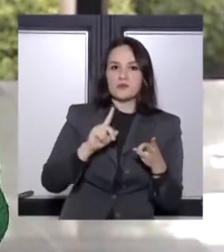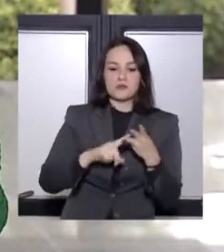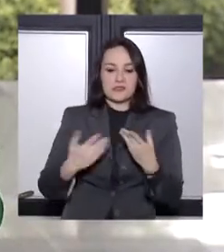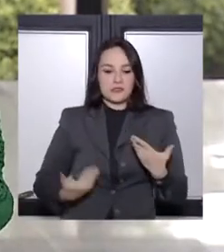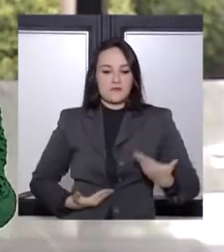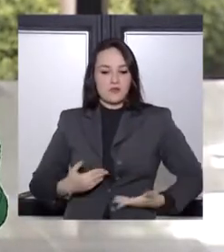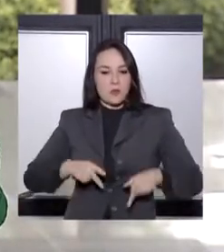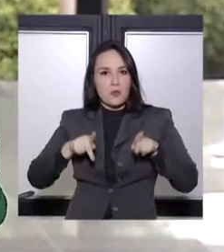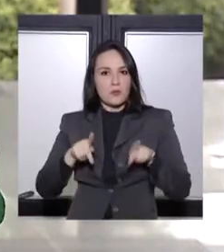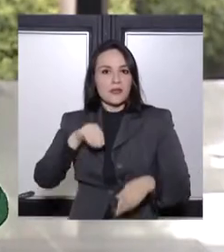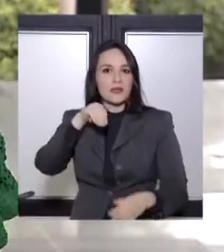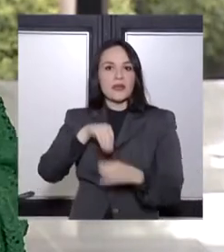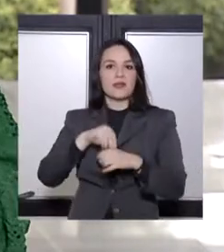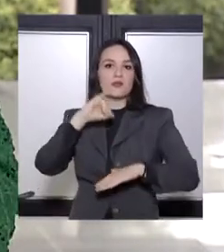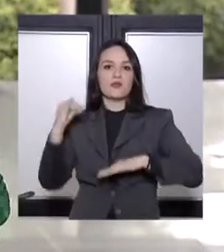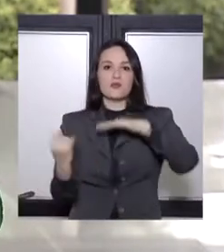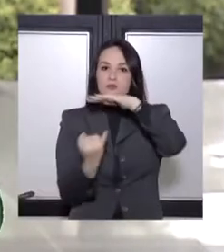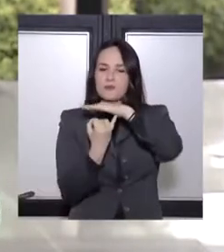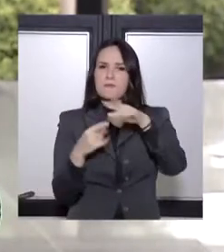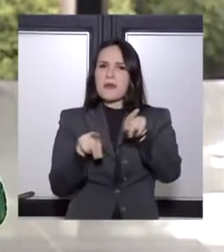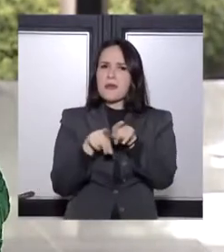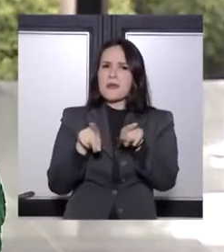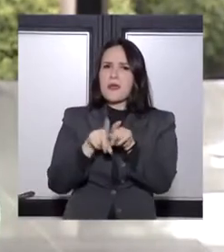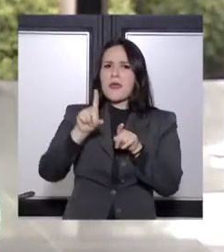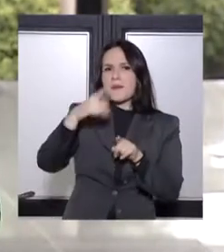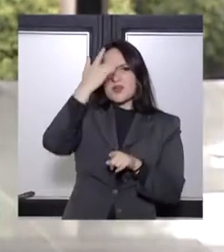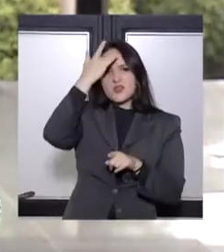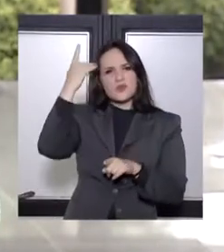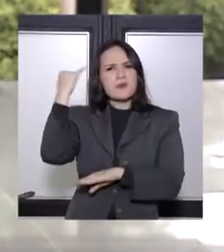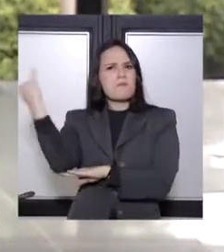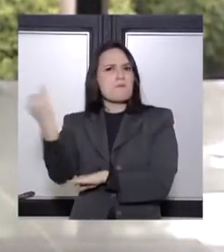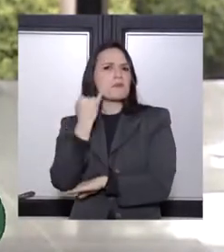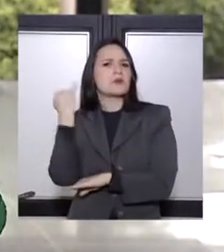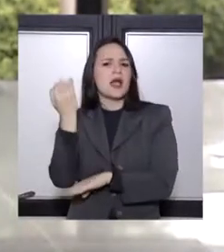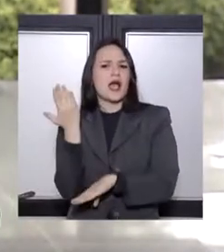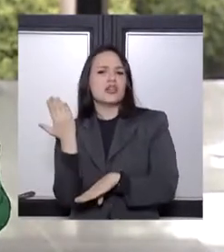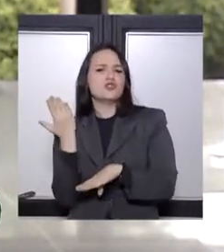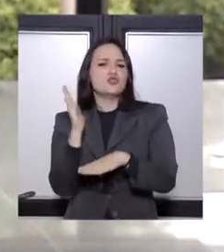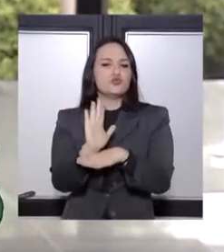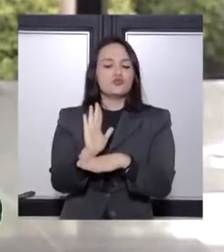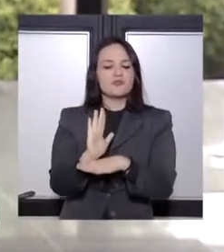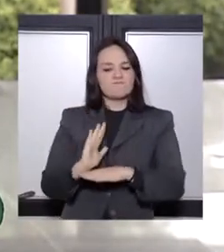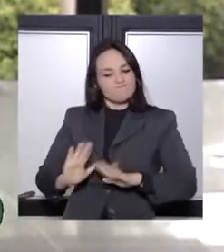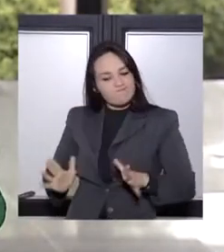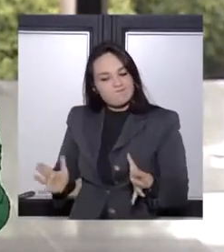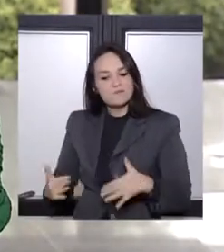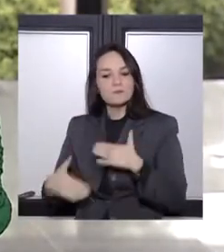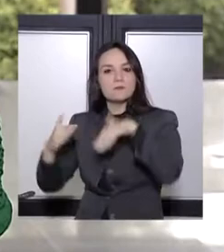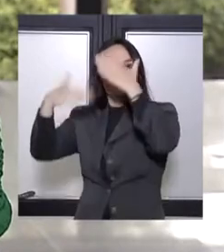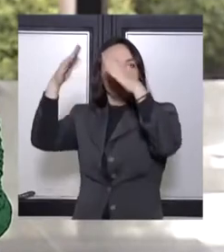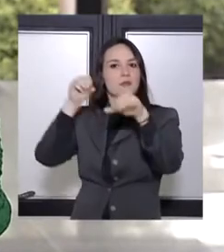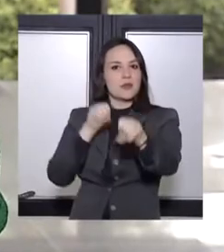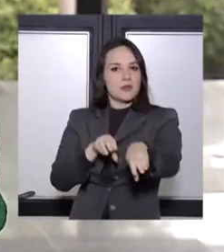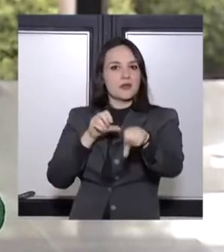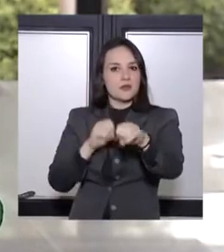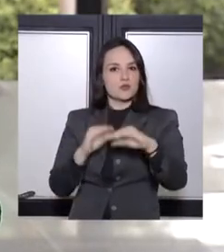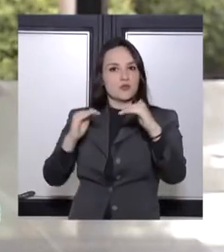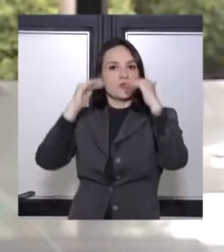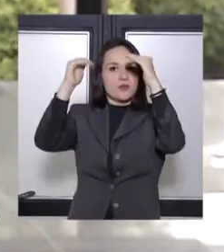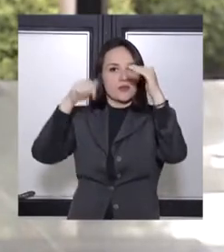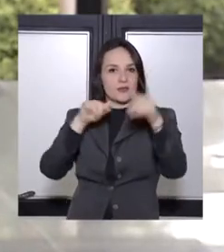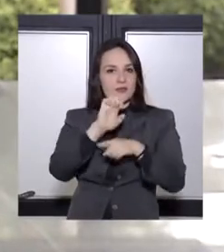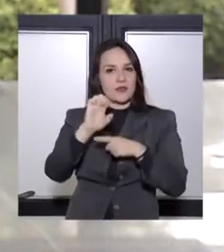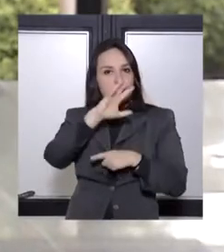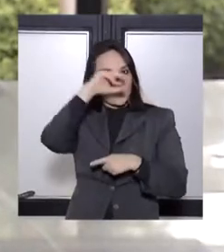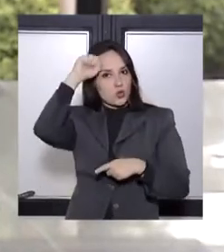servidores também das instituições, pessoas que colaboram e contribuem para o crescimento da educação aqui em Mato